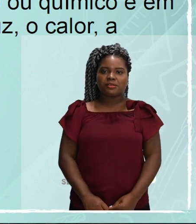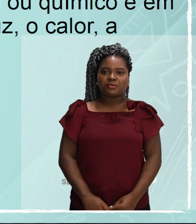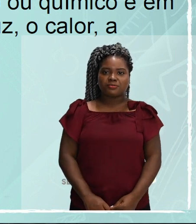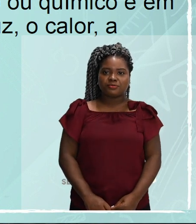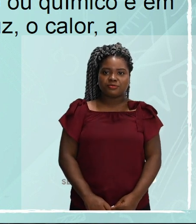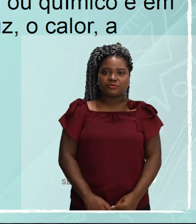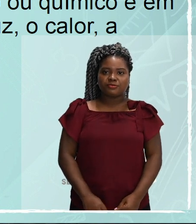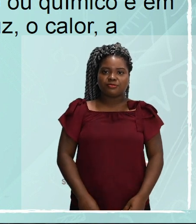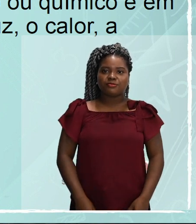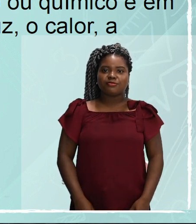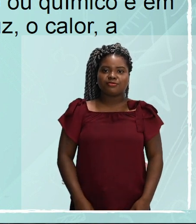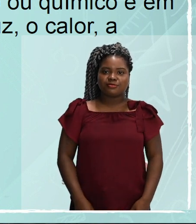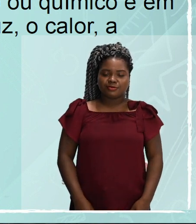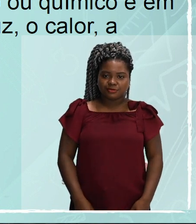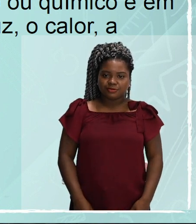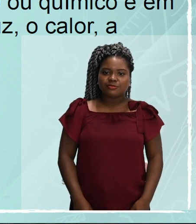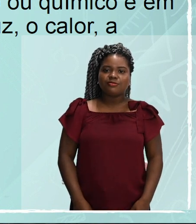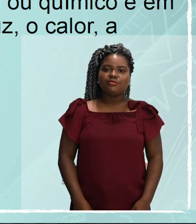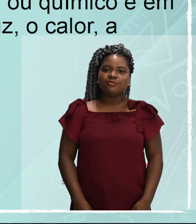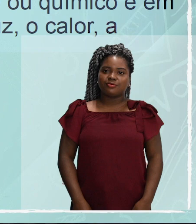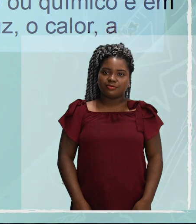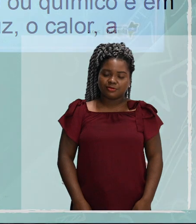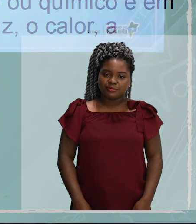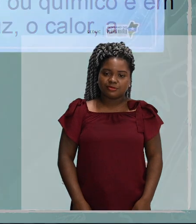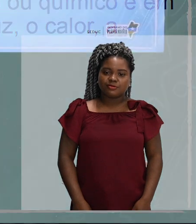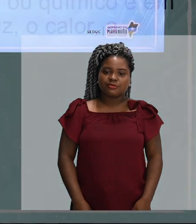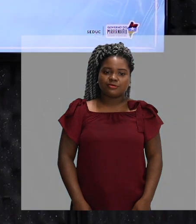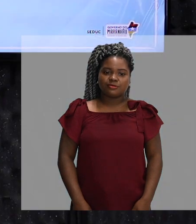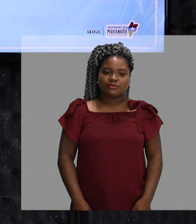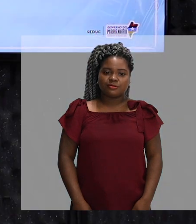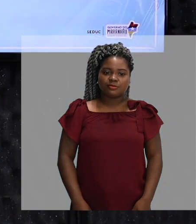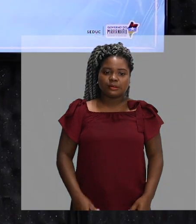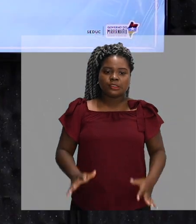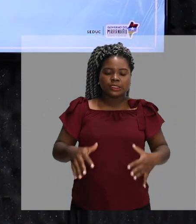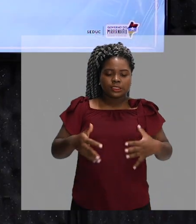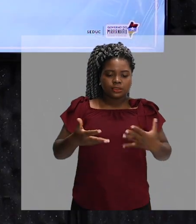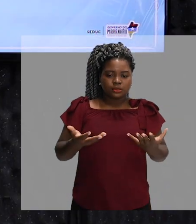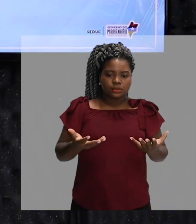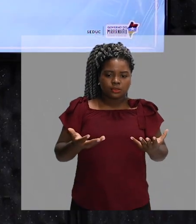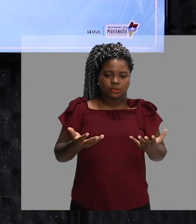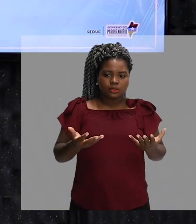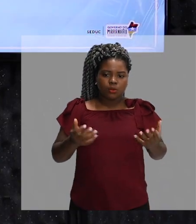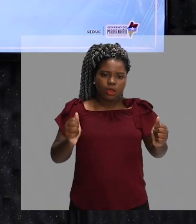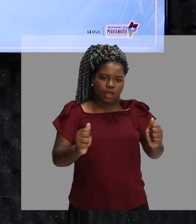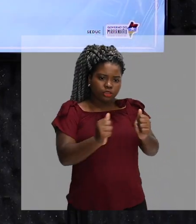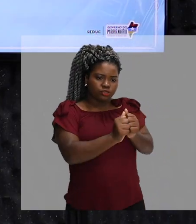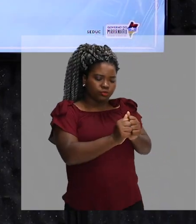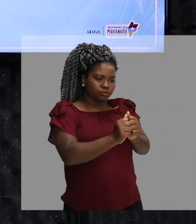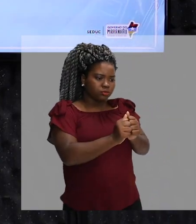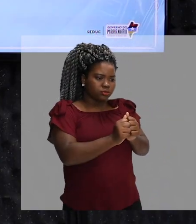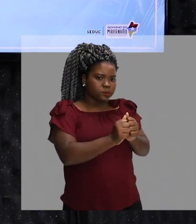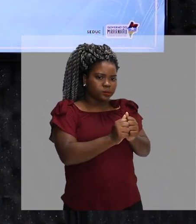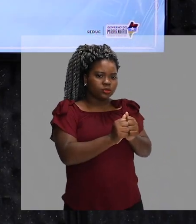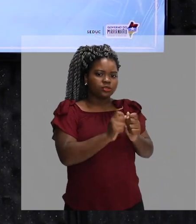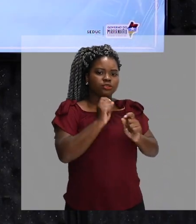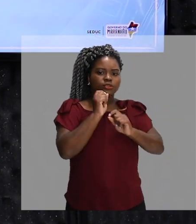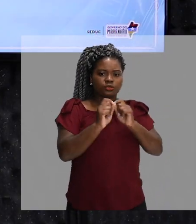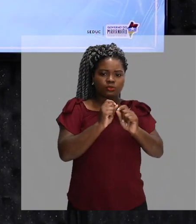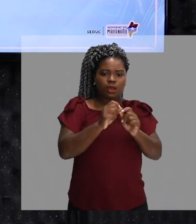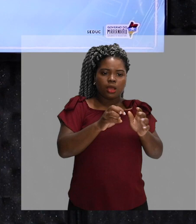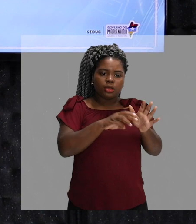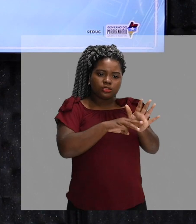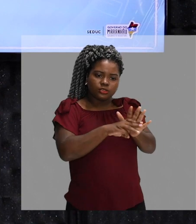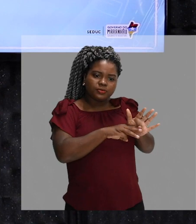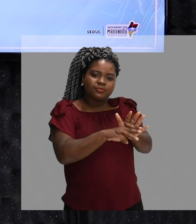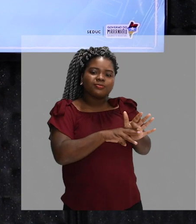distância, por meio de diferentes sensores. Então, um conjunto de técnicas de captação de imagens